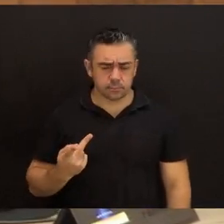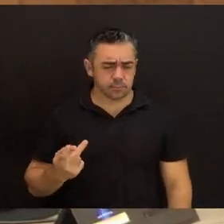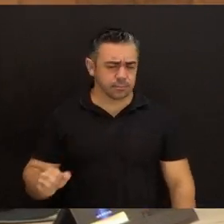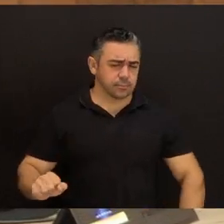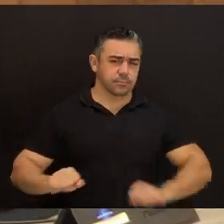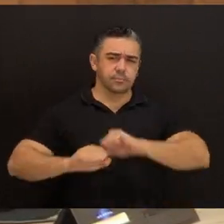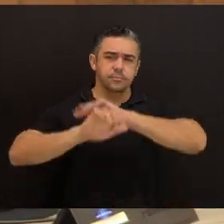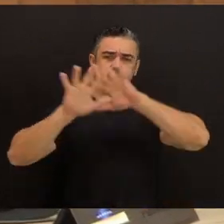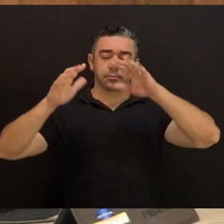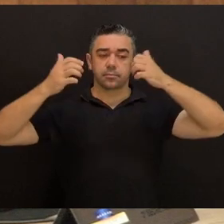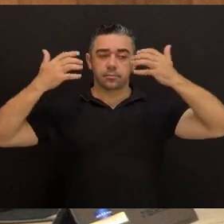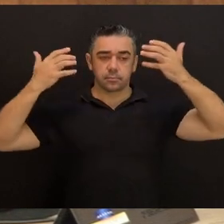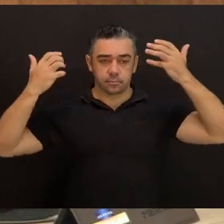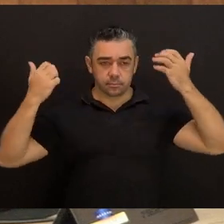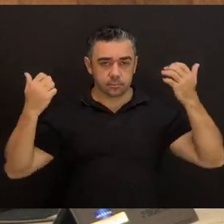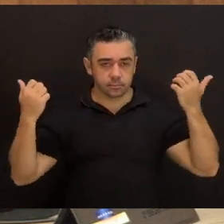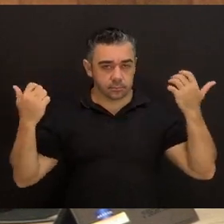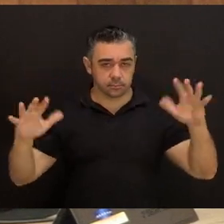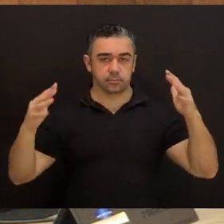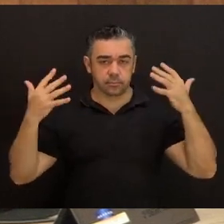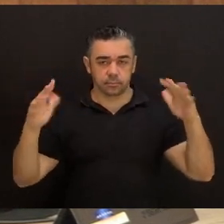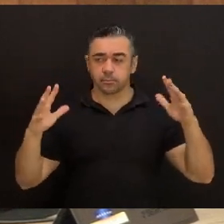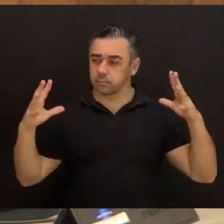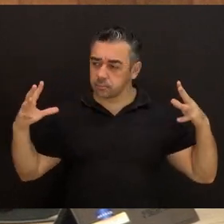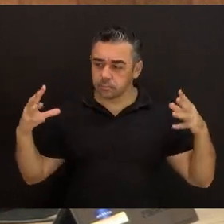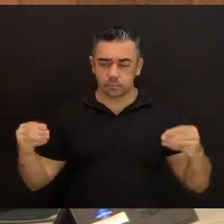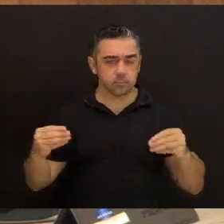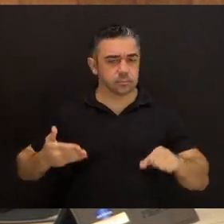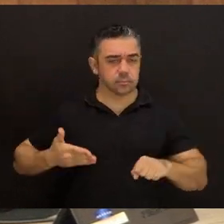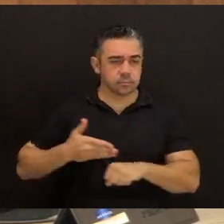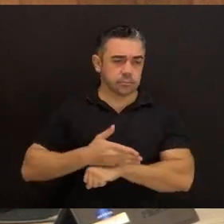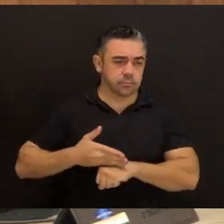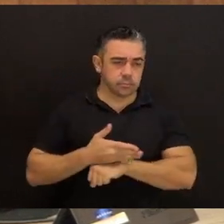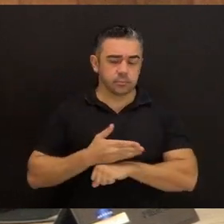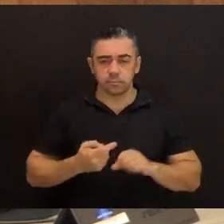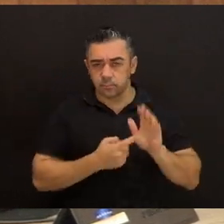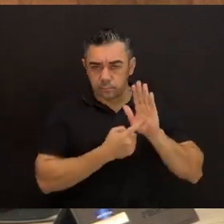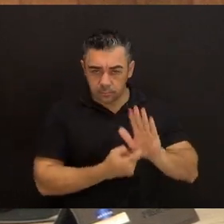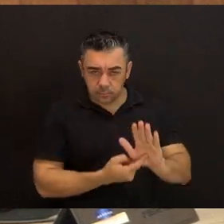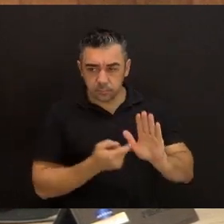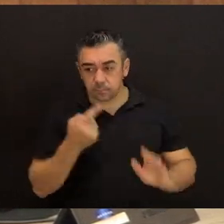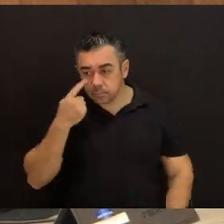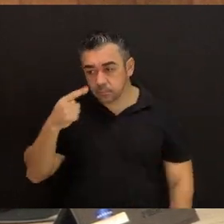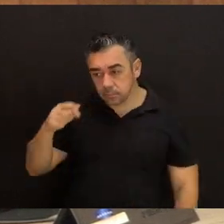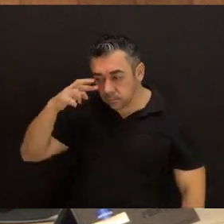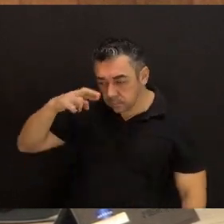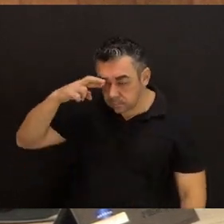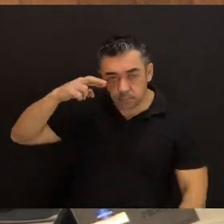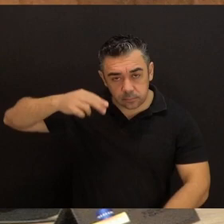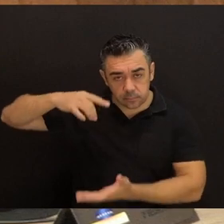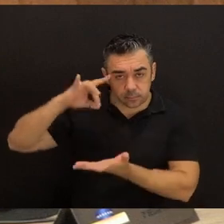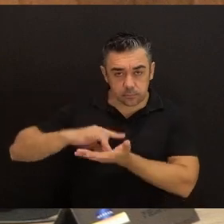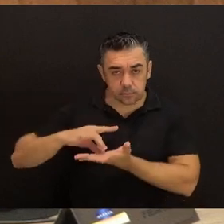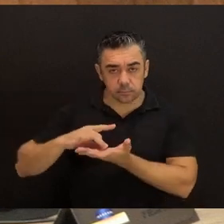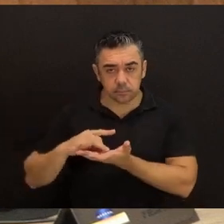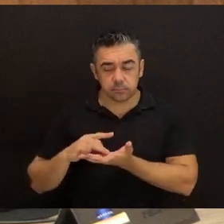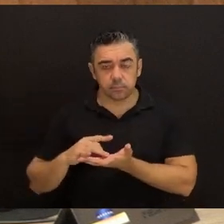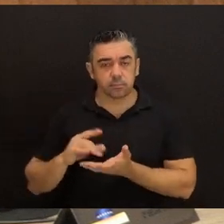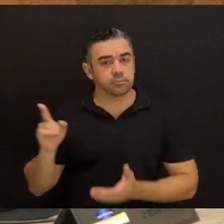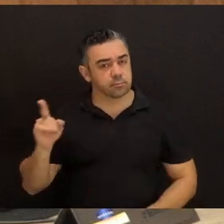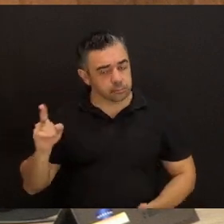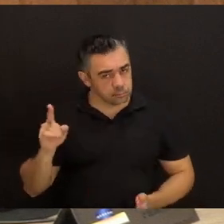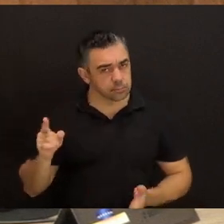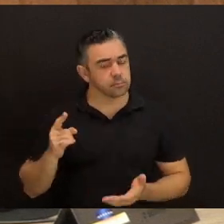parabéns a todos os envolvidos que foram fazer a fiscalização e logo e produzir uma brilhante